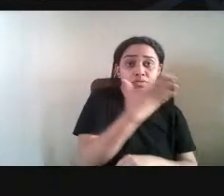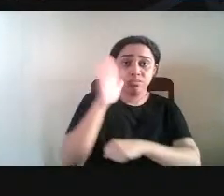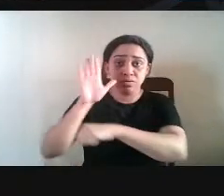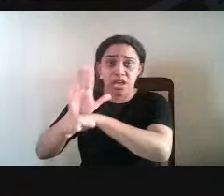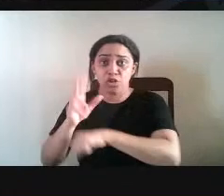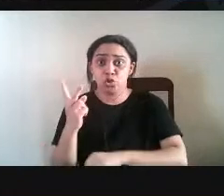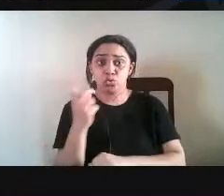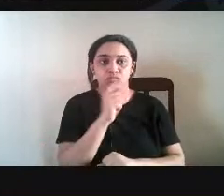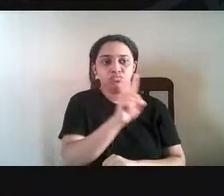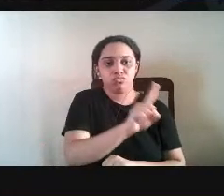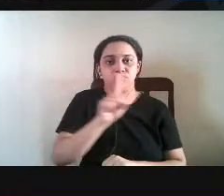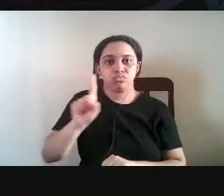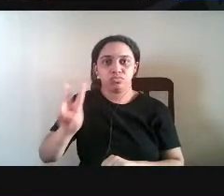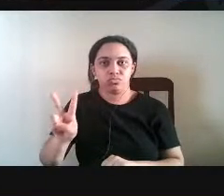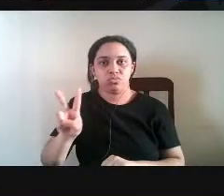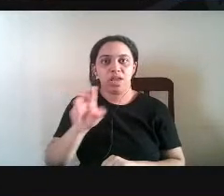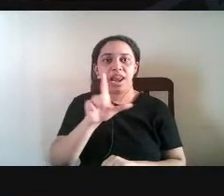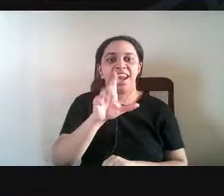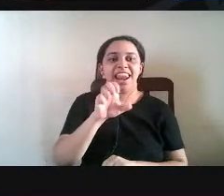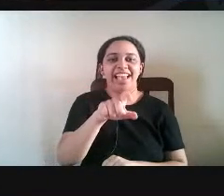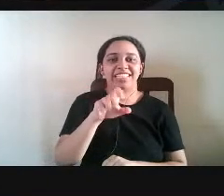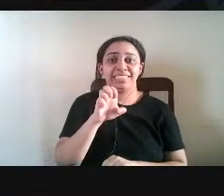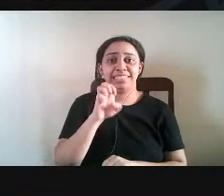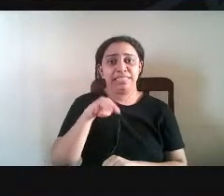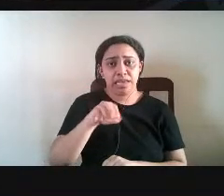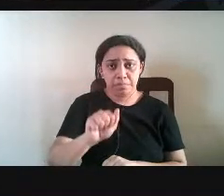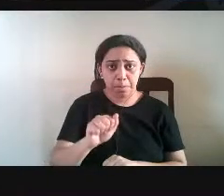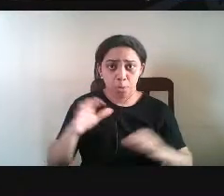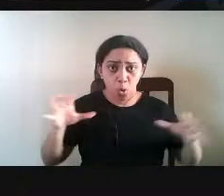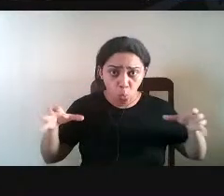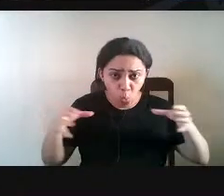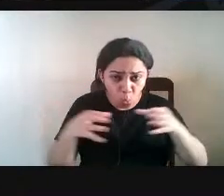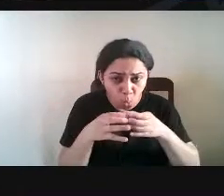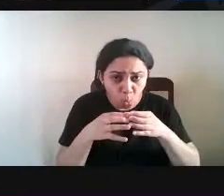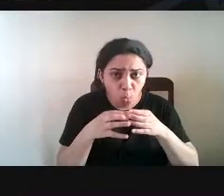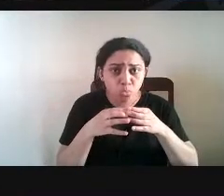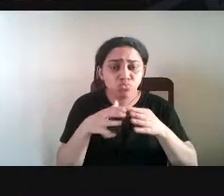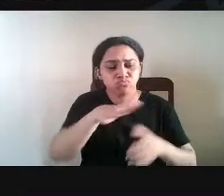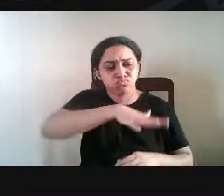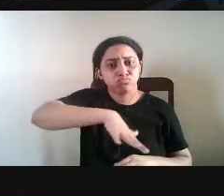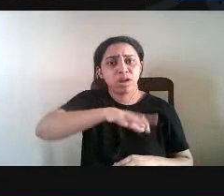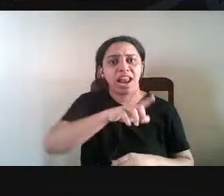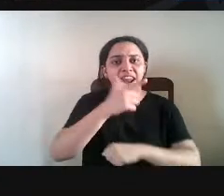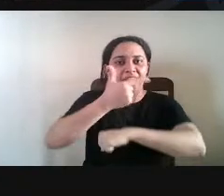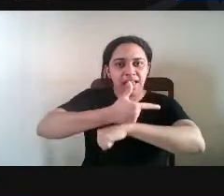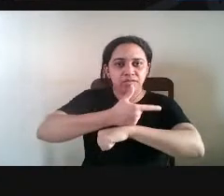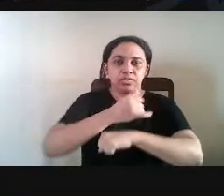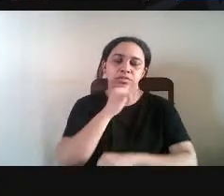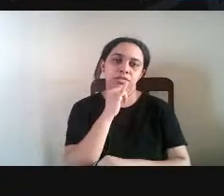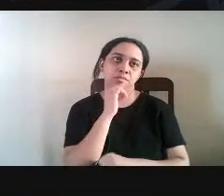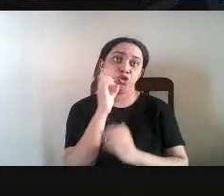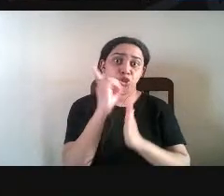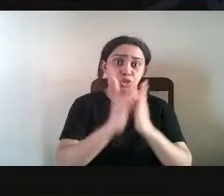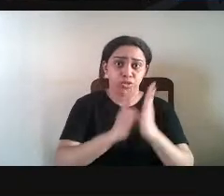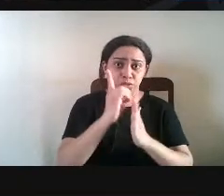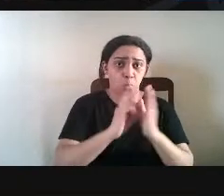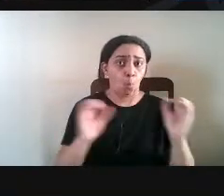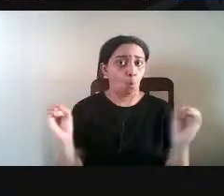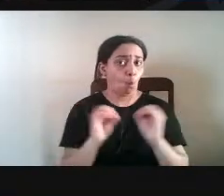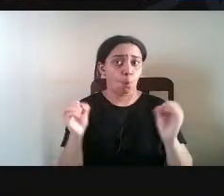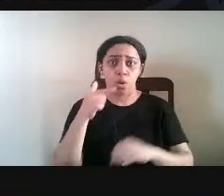tarde. Agora, o conjunto, tudo aquilo que você falou aqui, tudo está no léxico. O léxico, você, por exemplo, nem dicionário nenhum, de língua